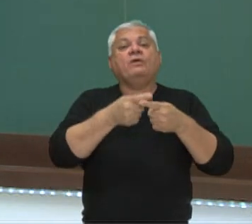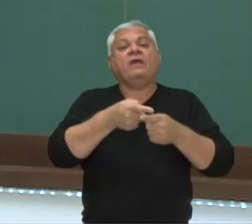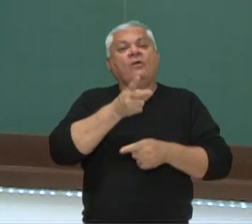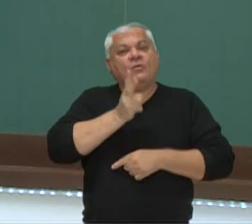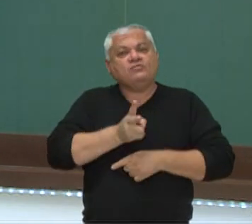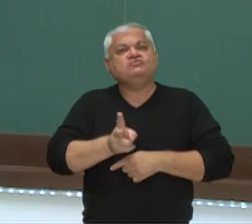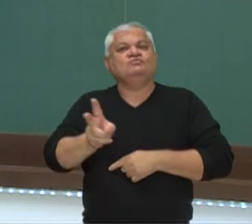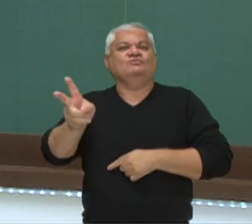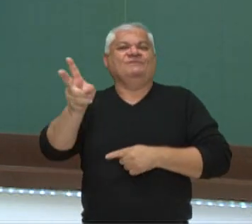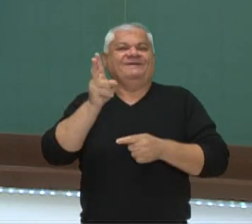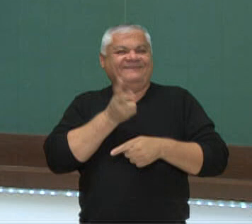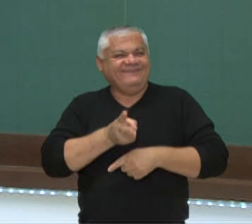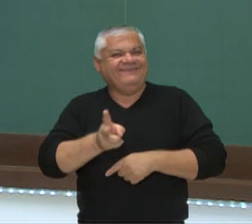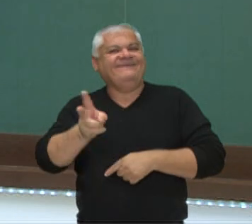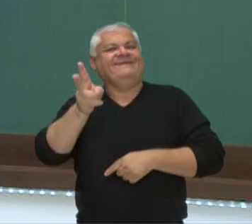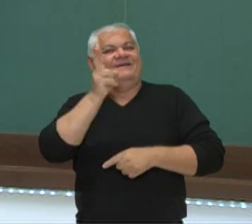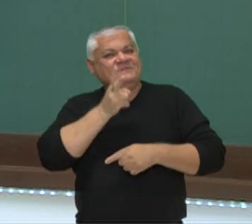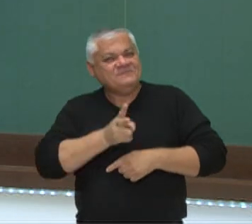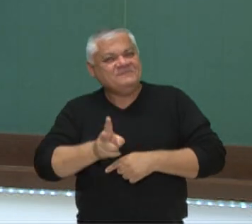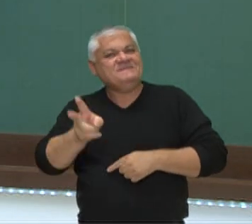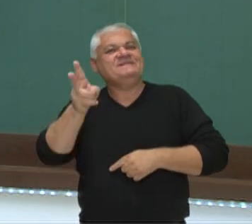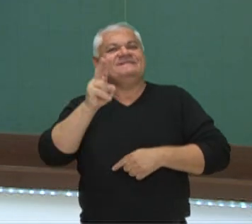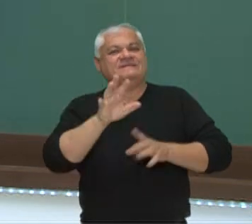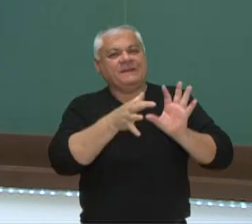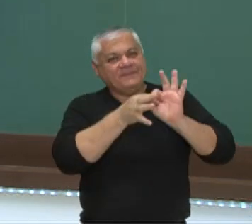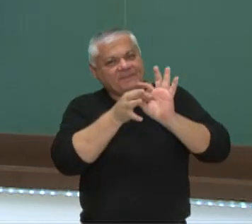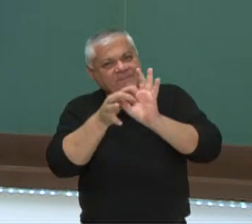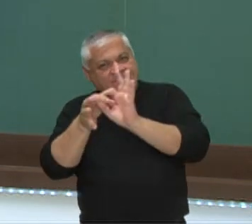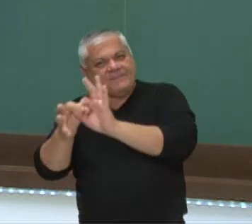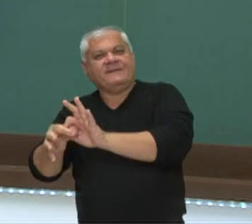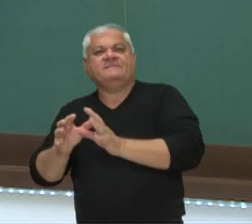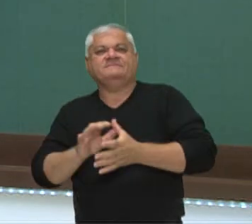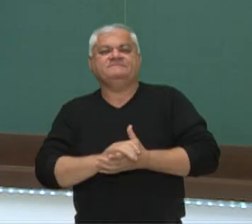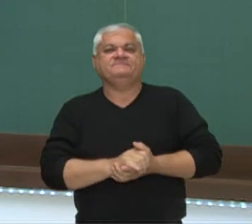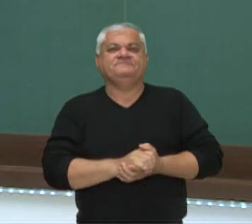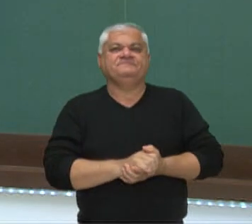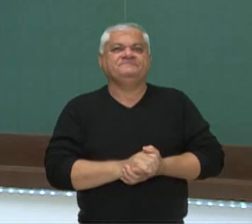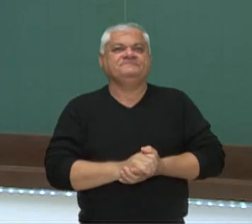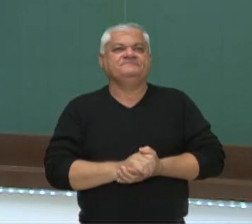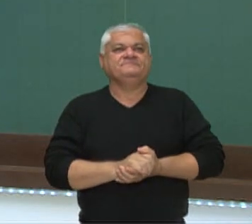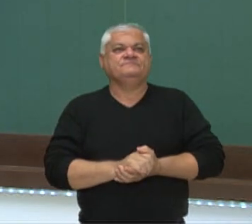período seja composto. É uma sequência de acontecimentos que temos aqui.